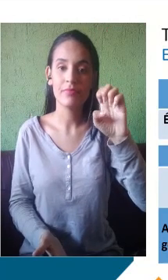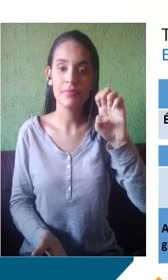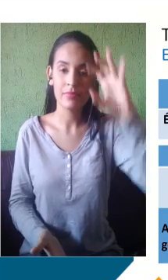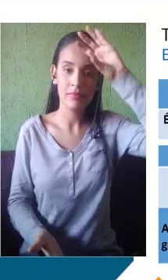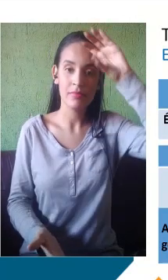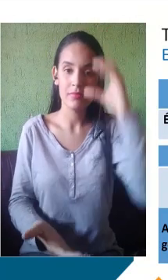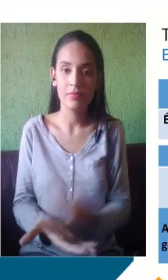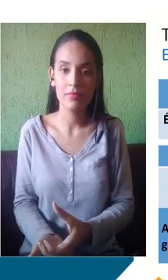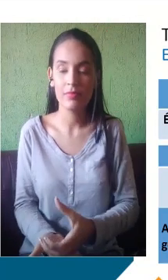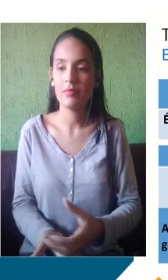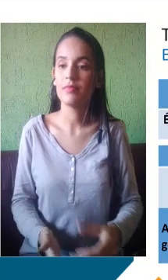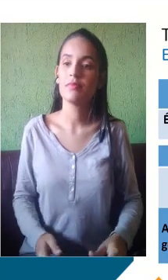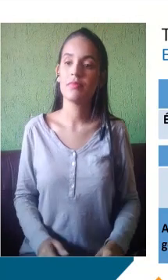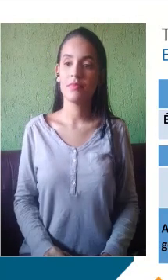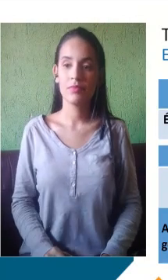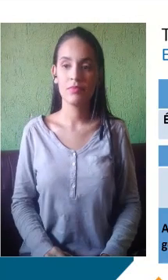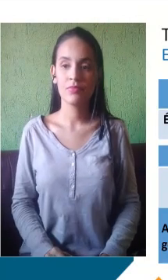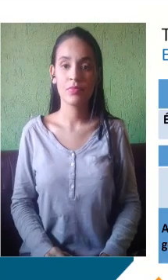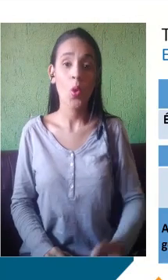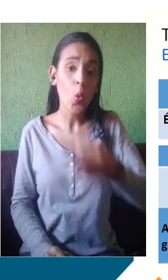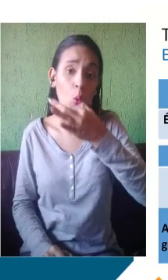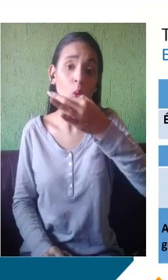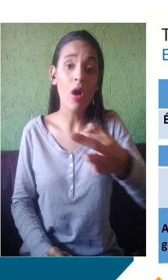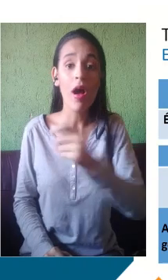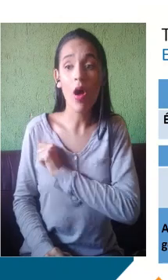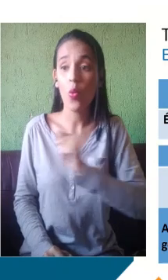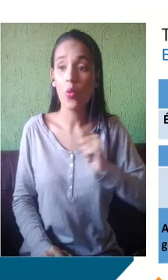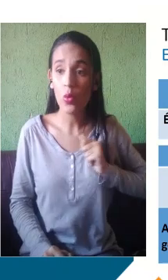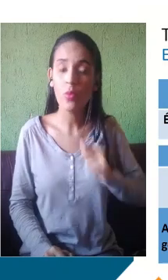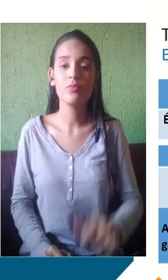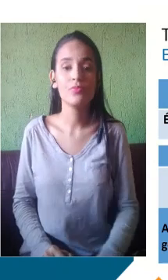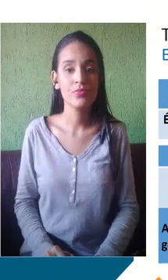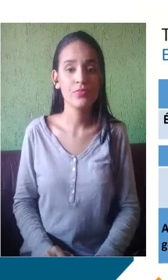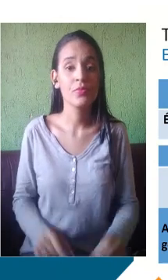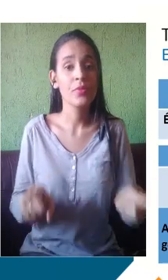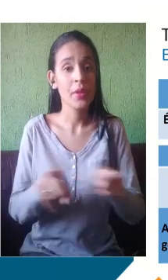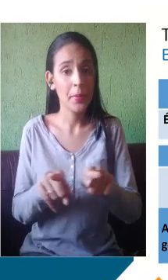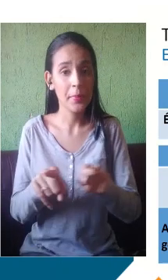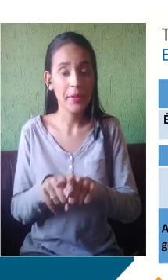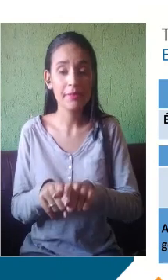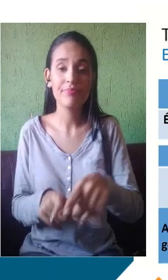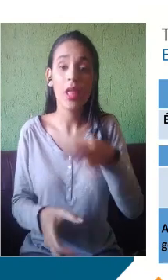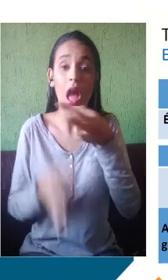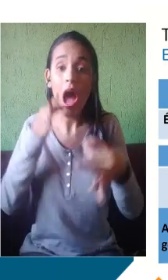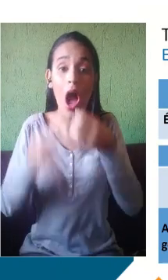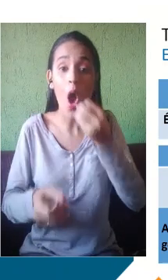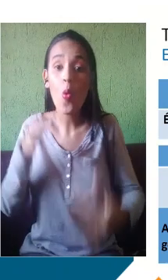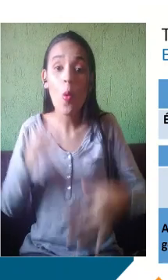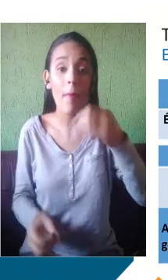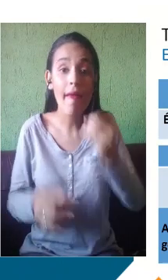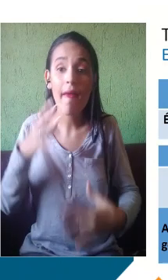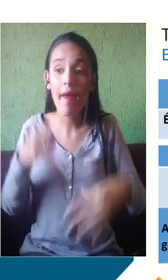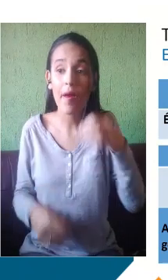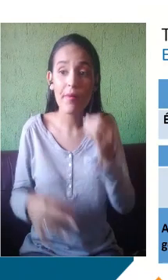posição que esse enunciador assume diante do tema, certo? E o argumento, que é a fundamentação da